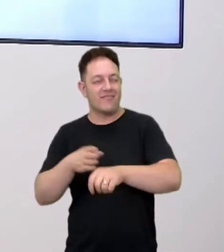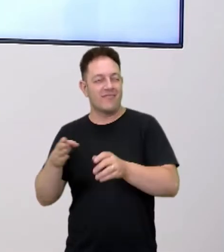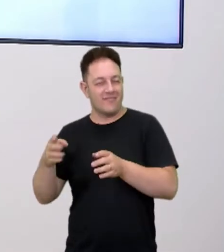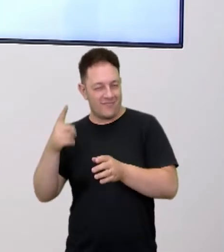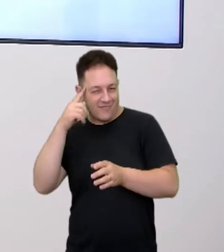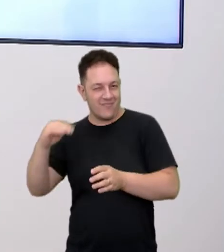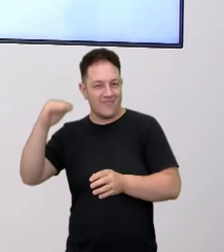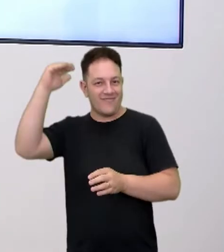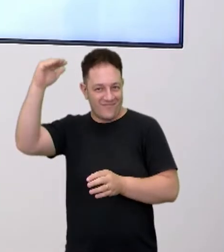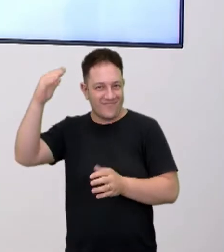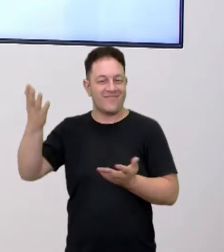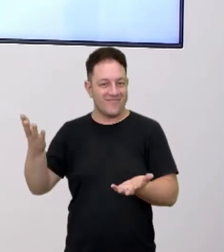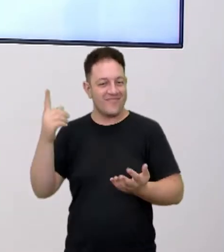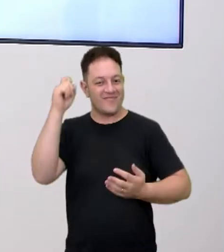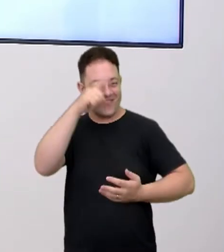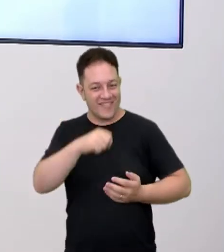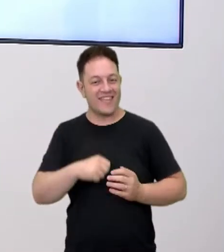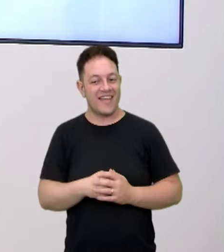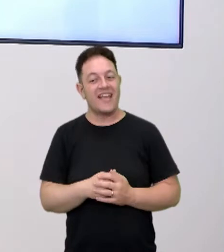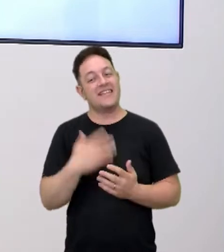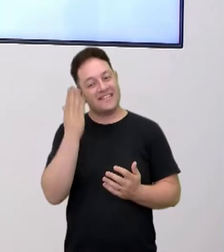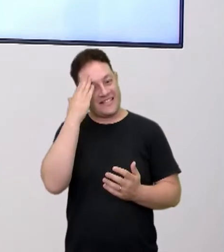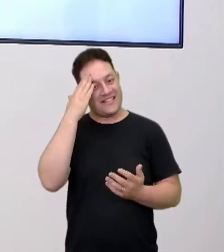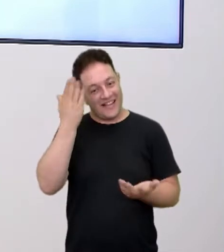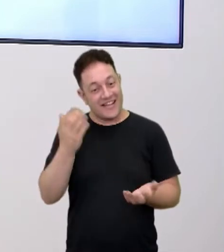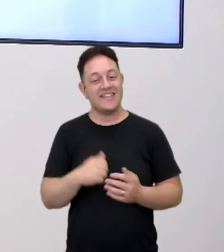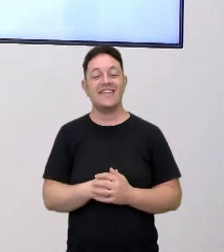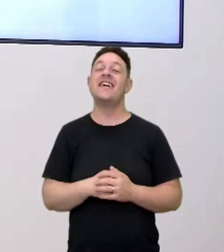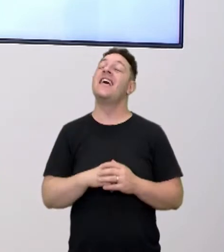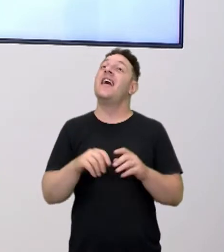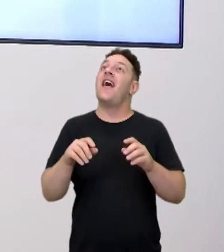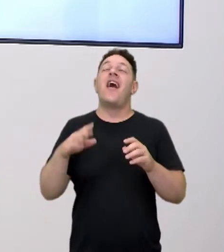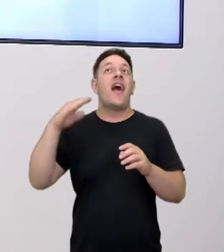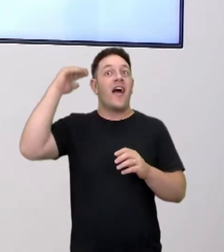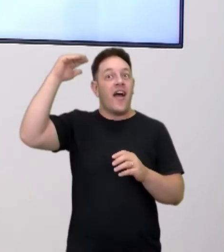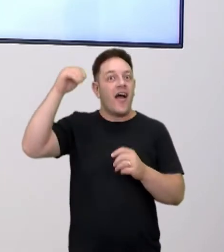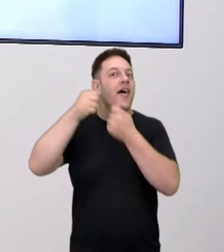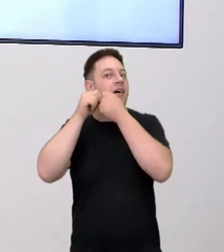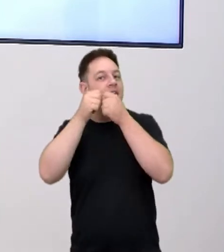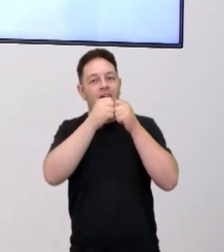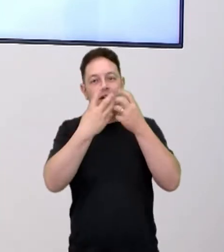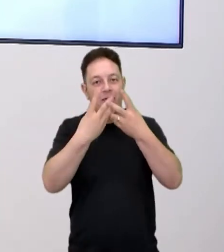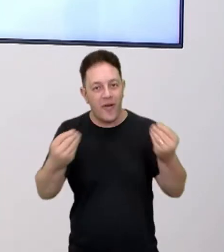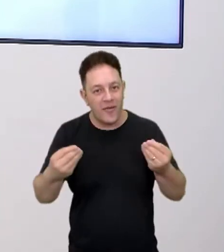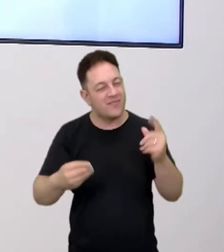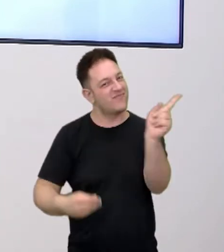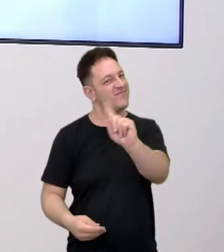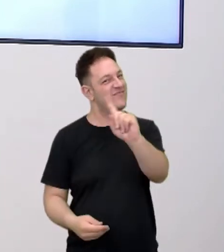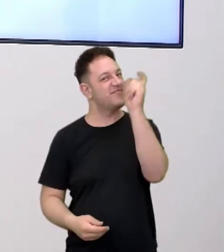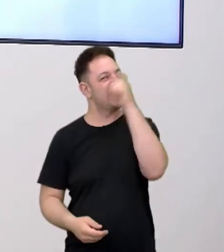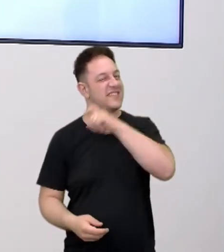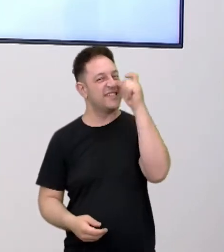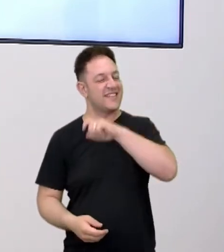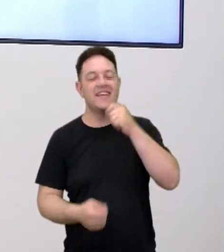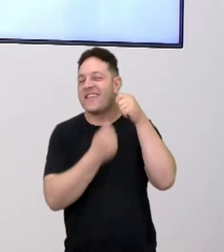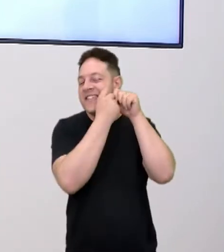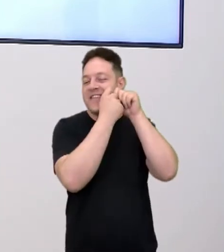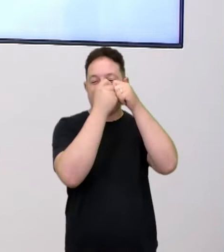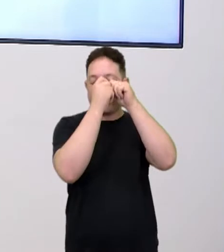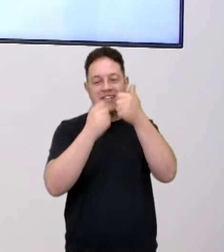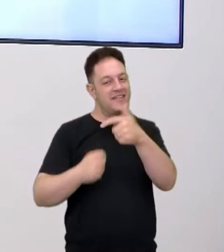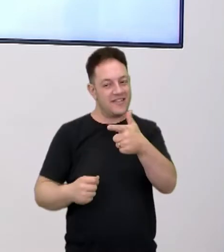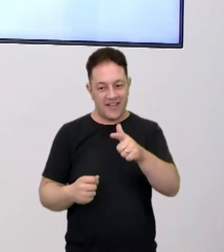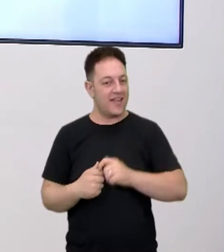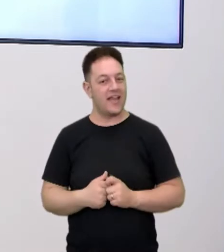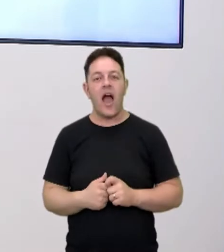vai estabilizar. A puberdade já acabou, né? Ainda bem, na vida adulta, as espinhas não somem. Isso aí é lenda urbana, né? Esse negócio,